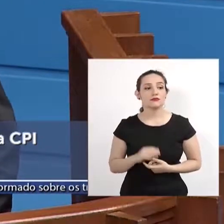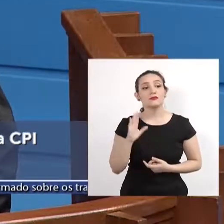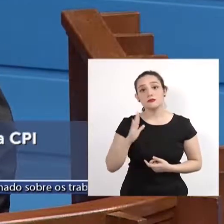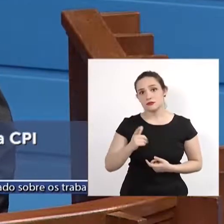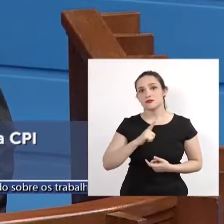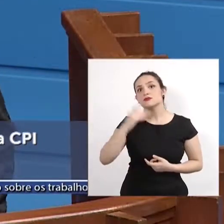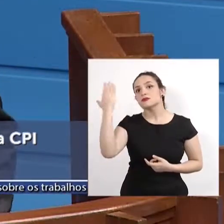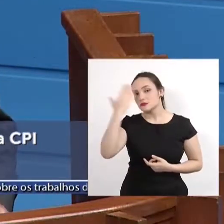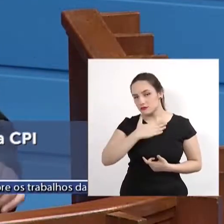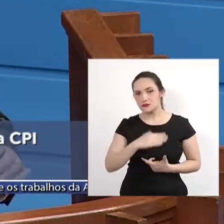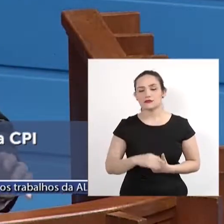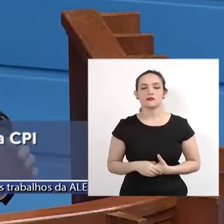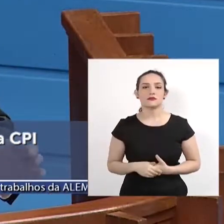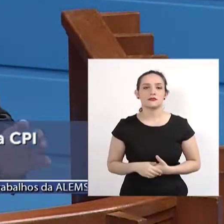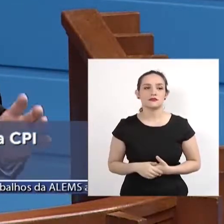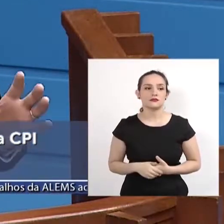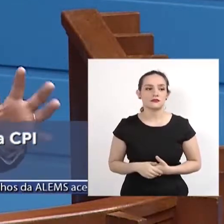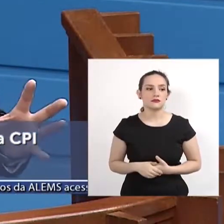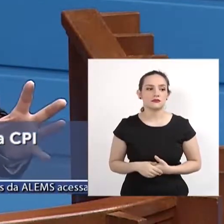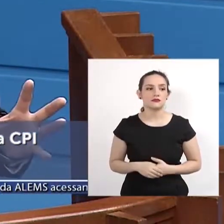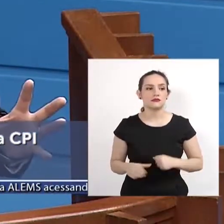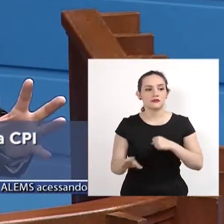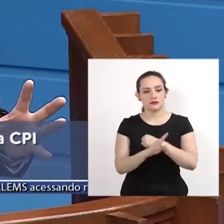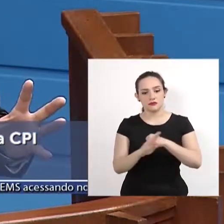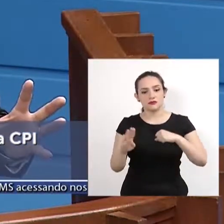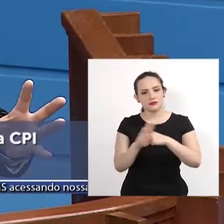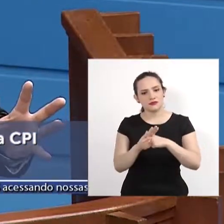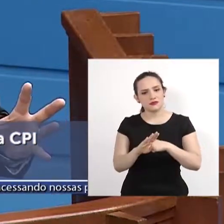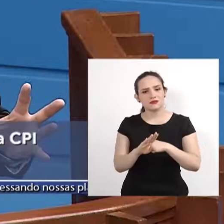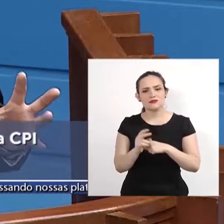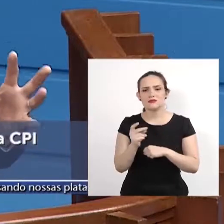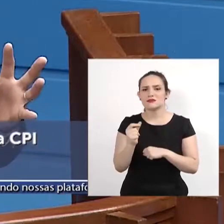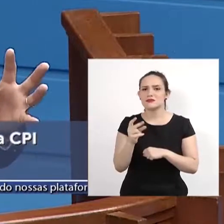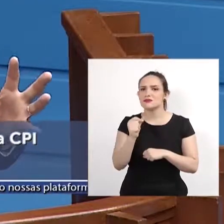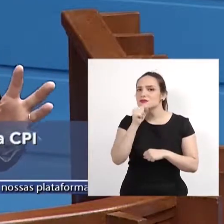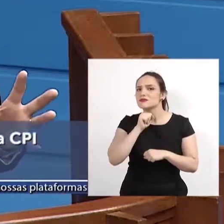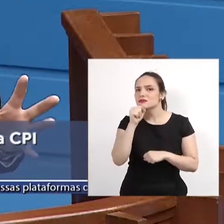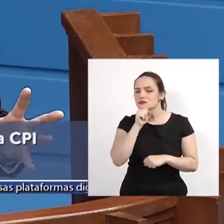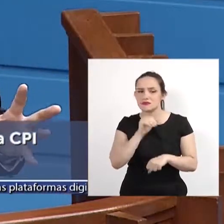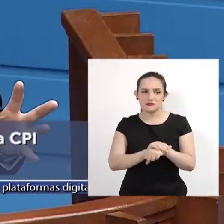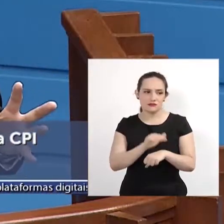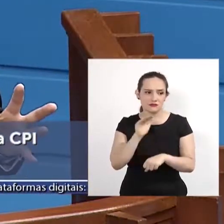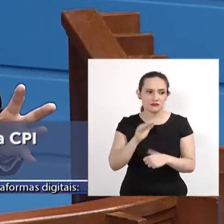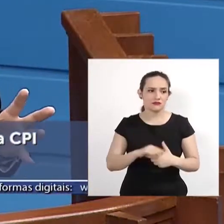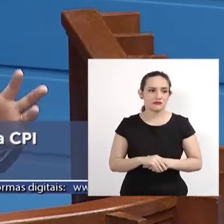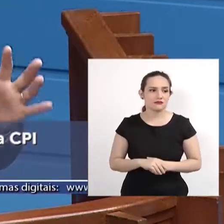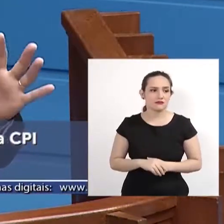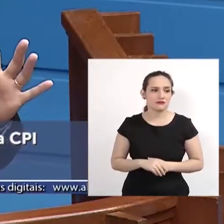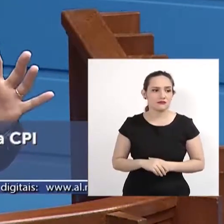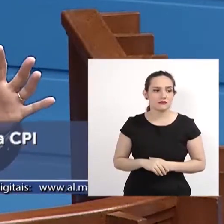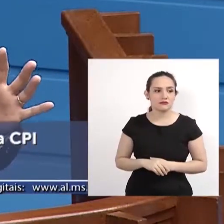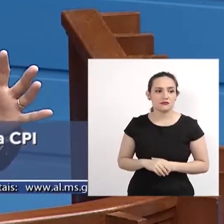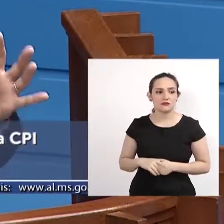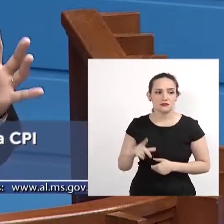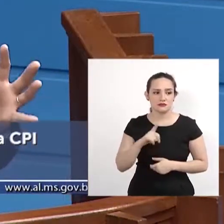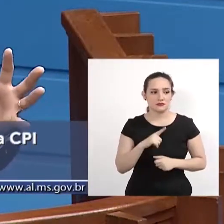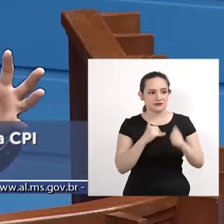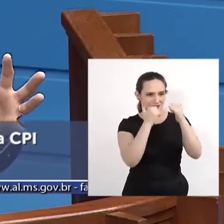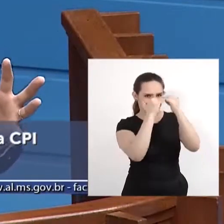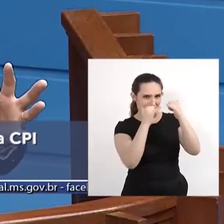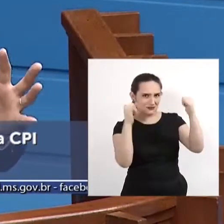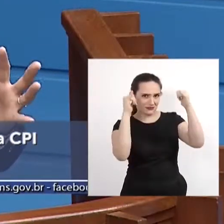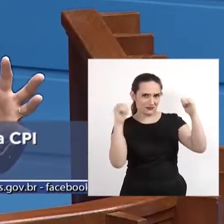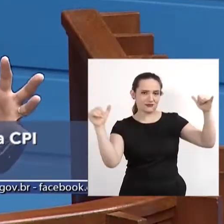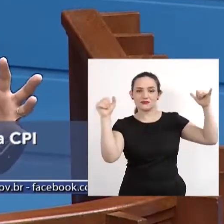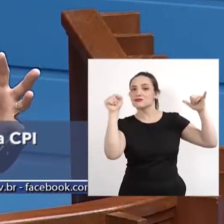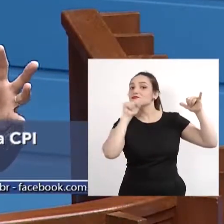constatado que os bairros mais antigos, os bairros que possuem aquela rede de energia elétrica